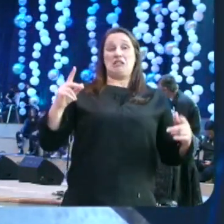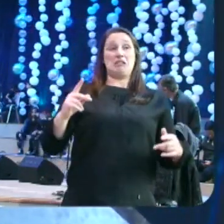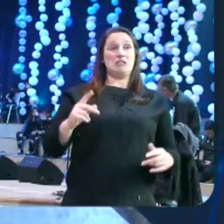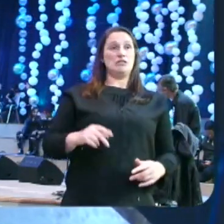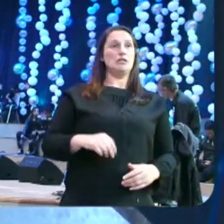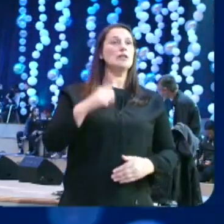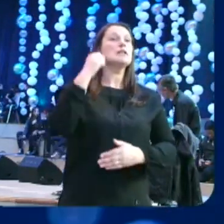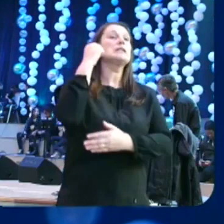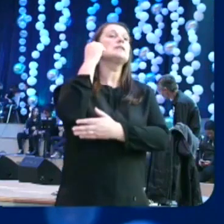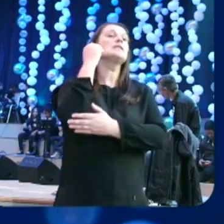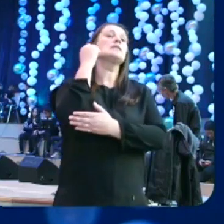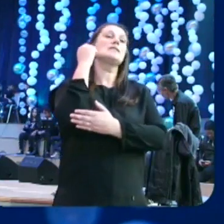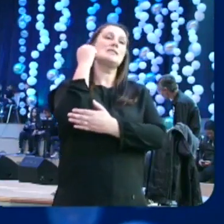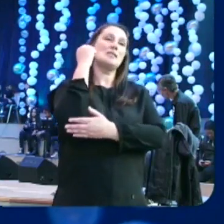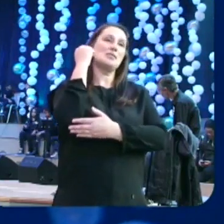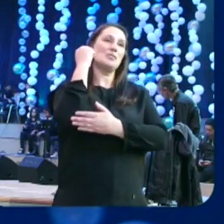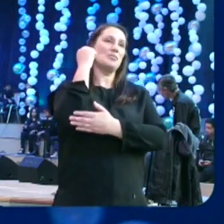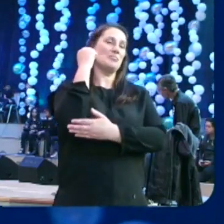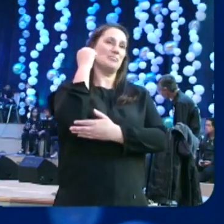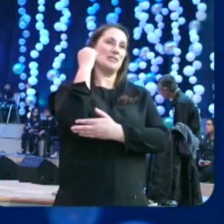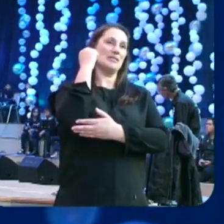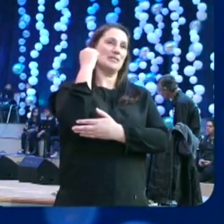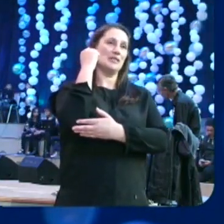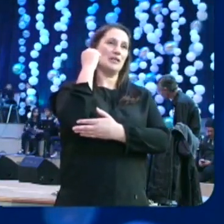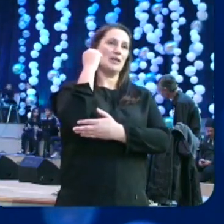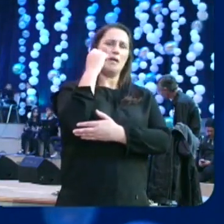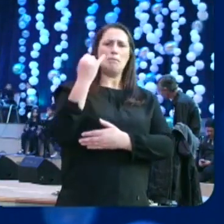E o interessante é que não importa a idade.